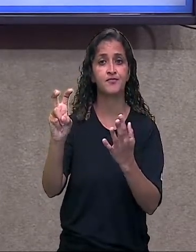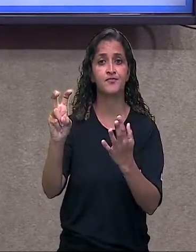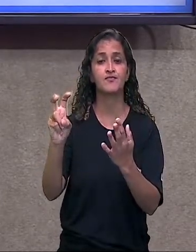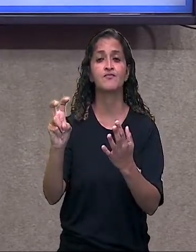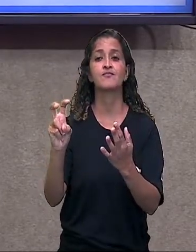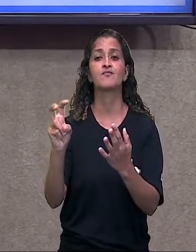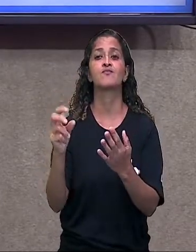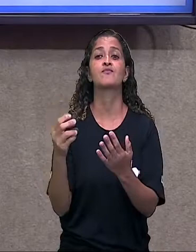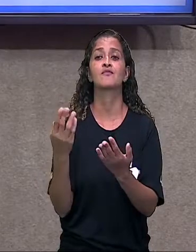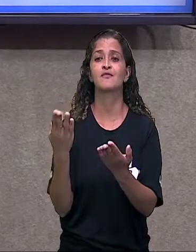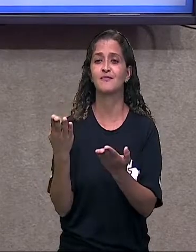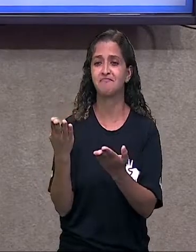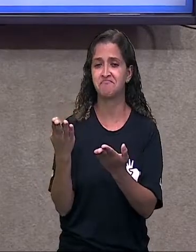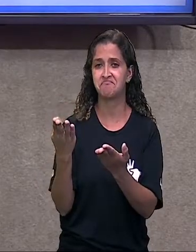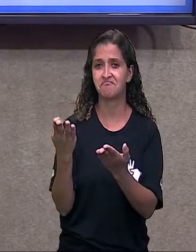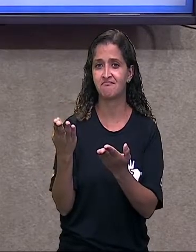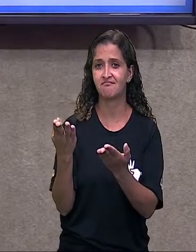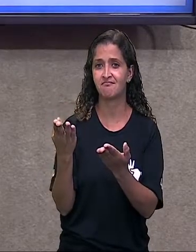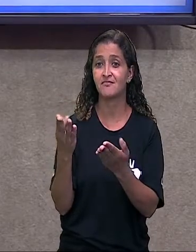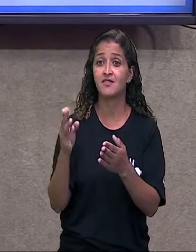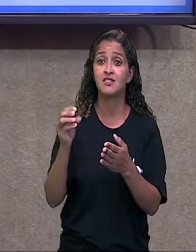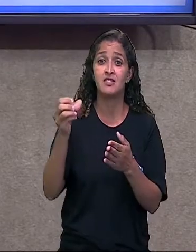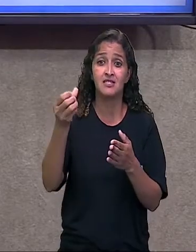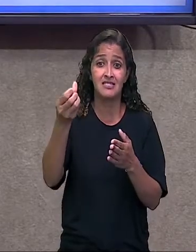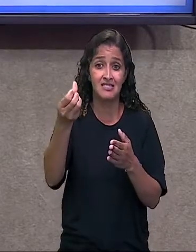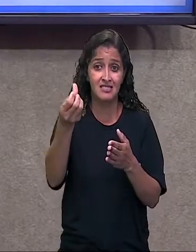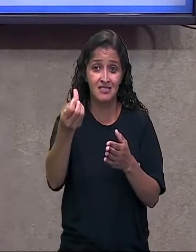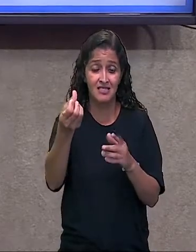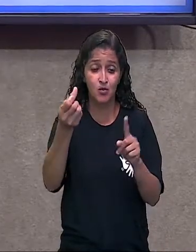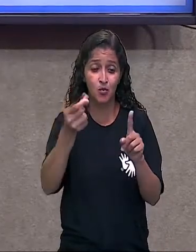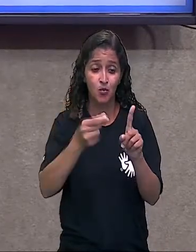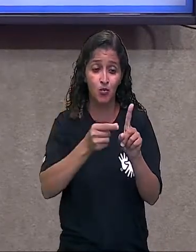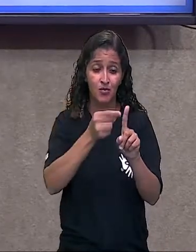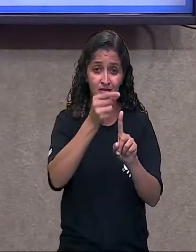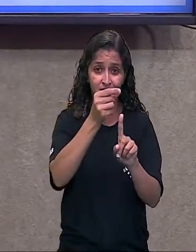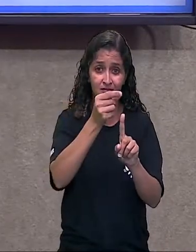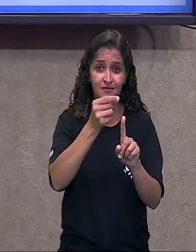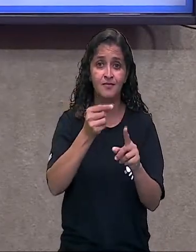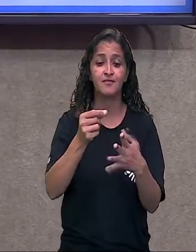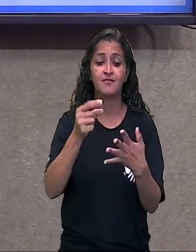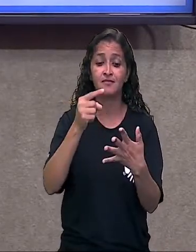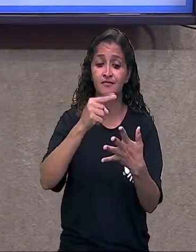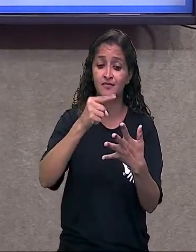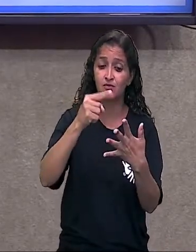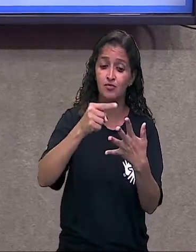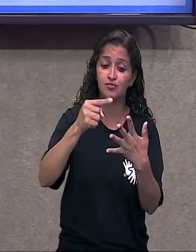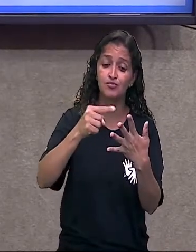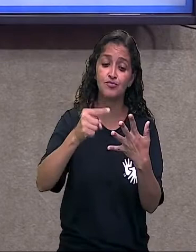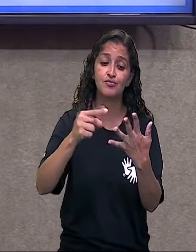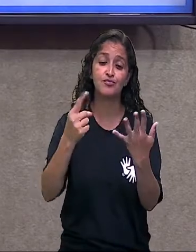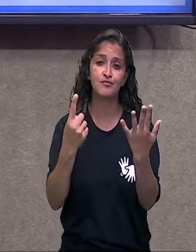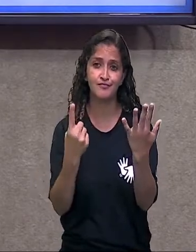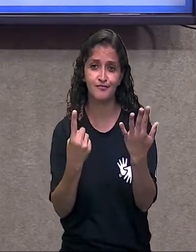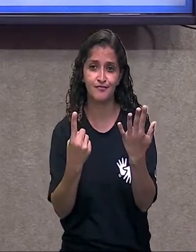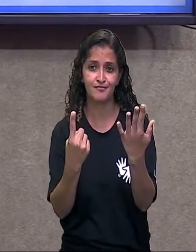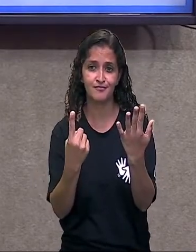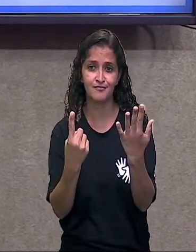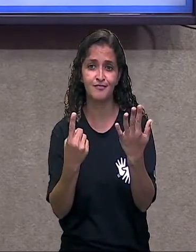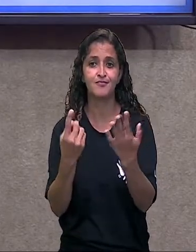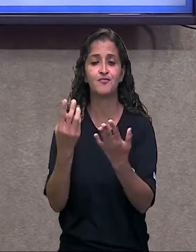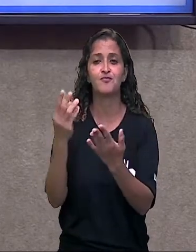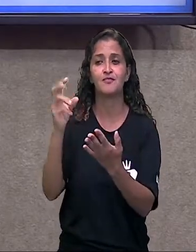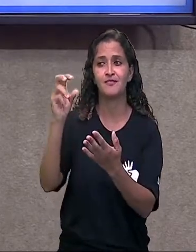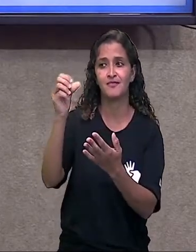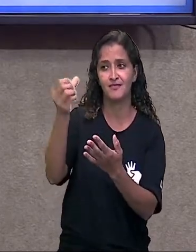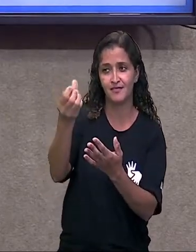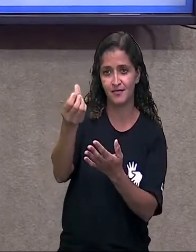O número 5. 6 unidades, 6 quadradinhos, o número